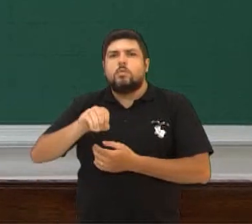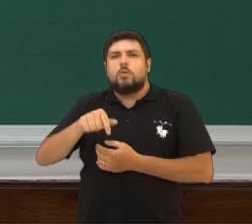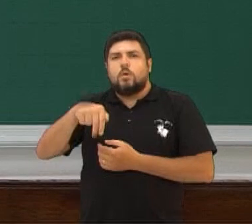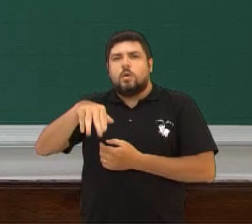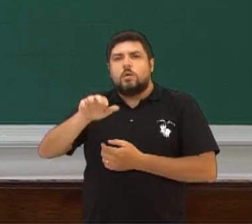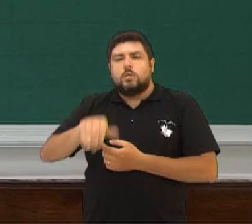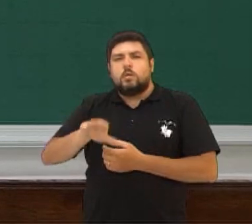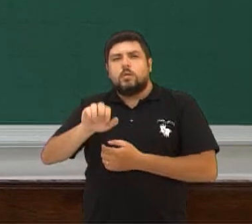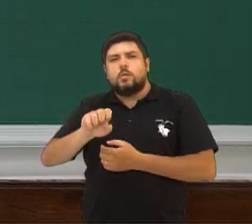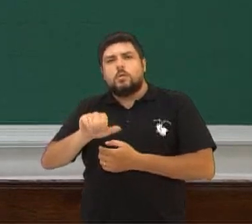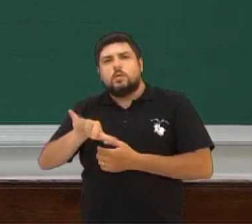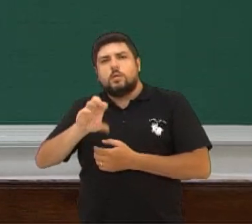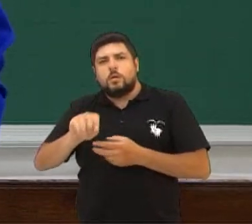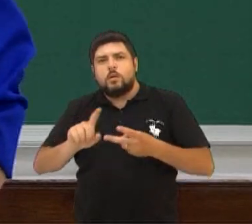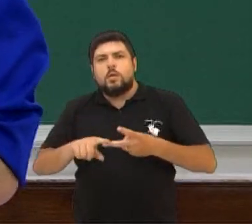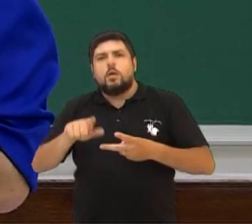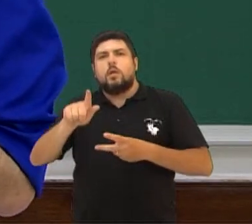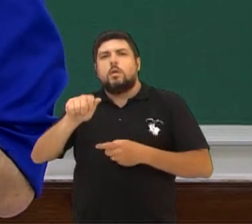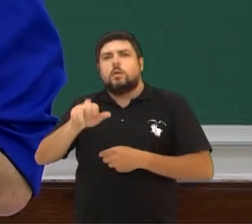o Guilherme de Oliveira,